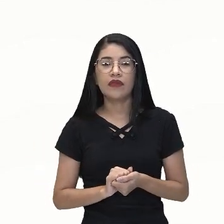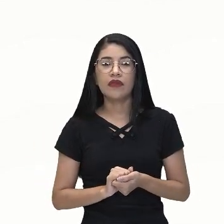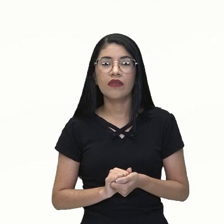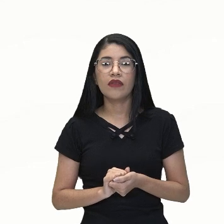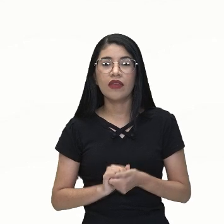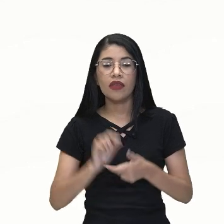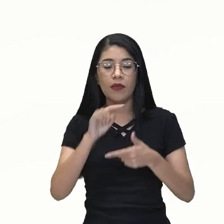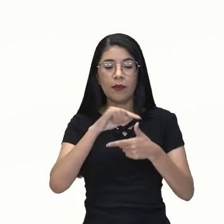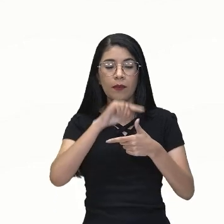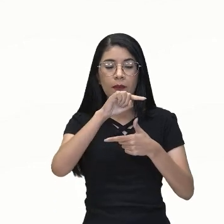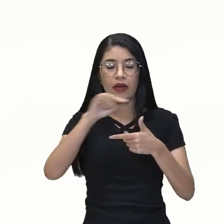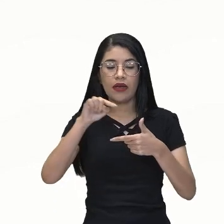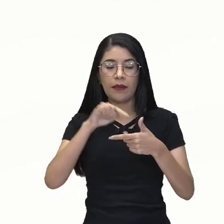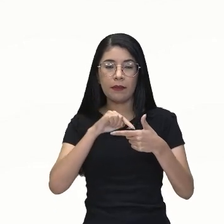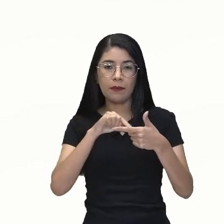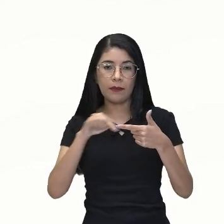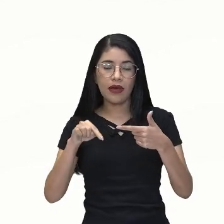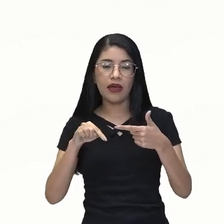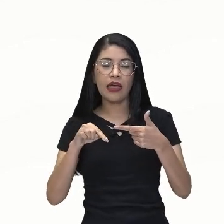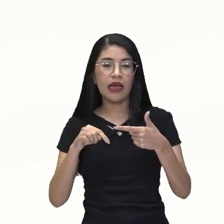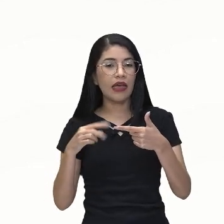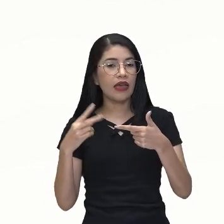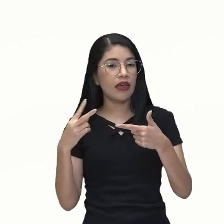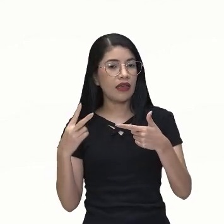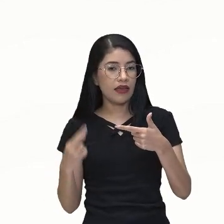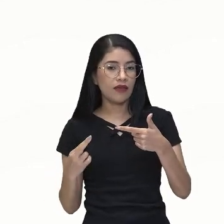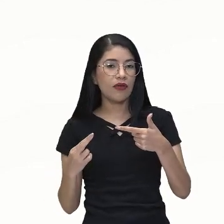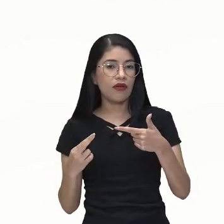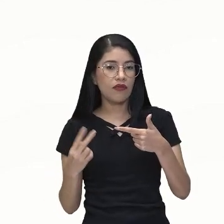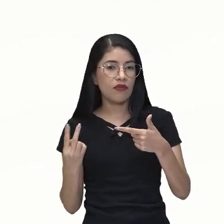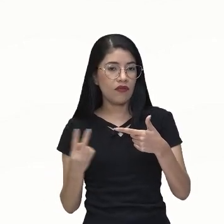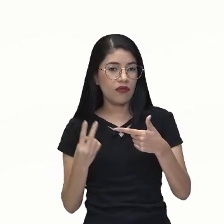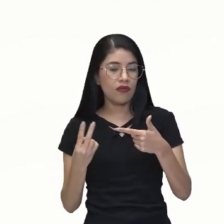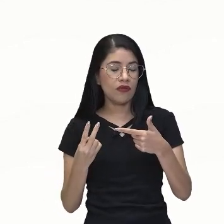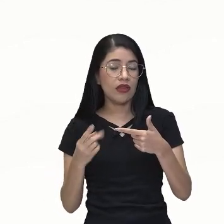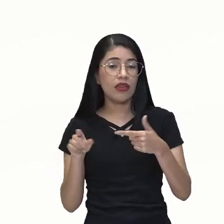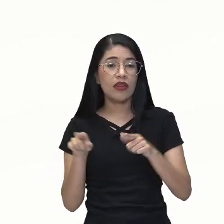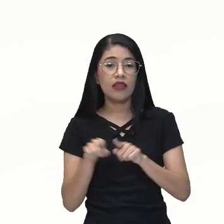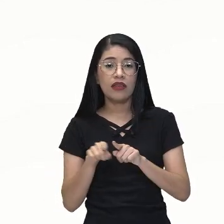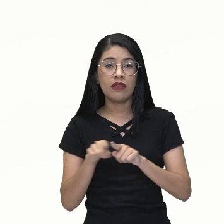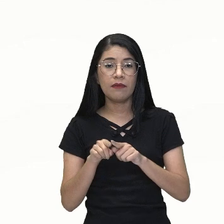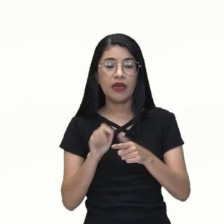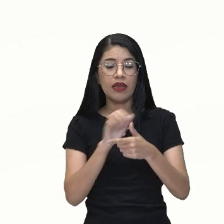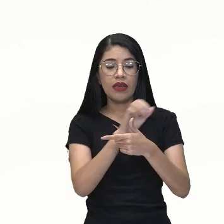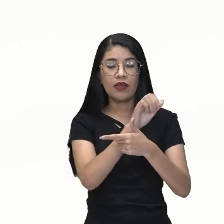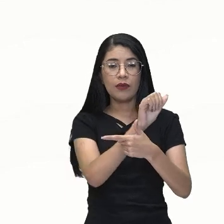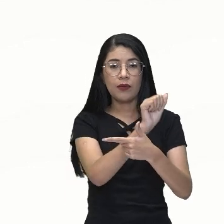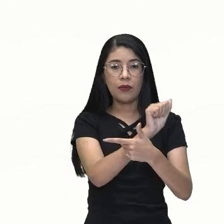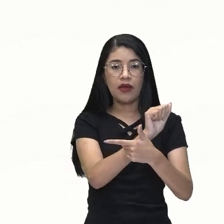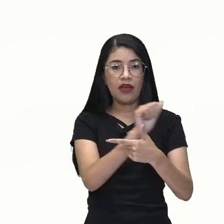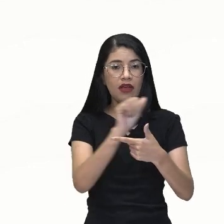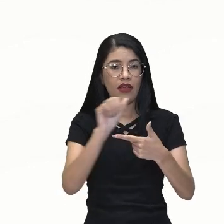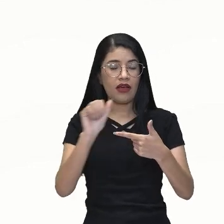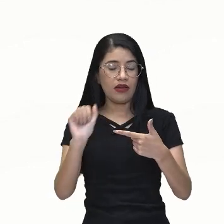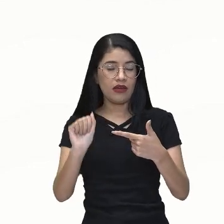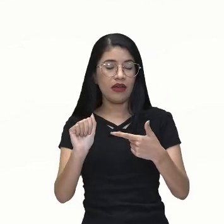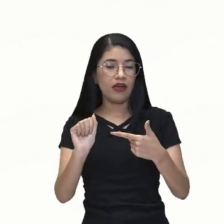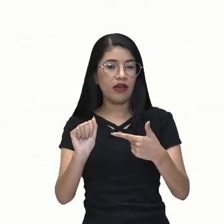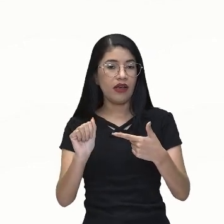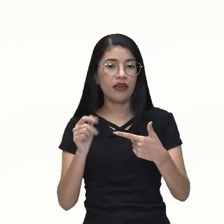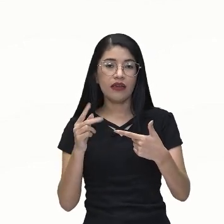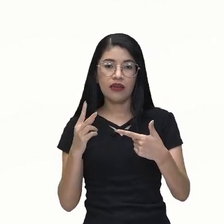os lados opostos possuem a mesma medida. Assim como também, aqui na minha esquerda, o valor